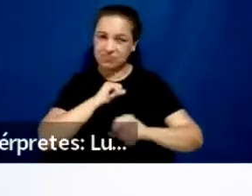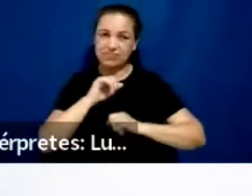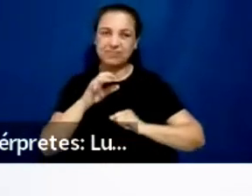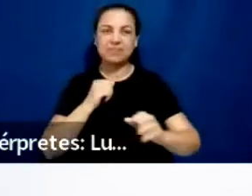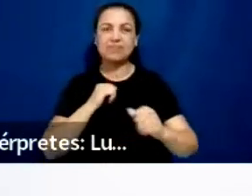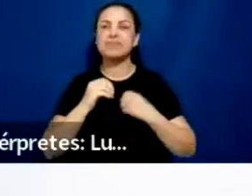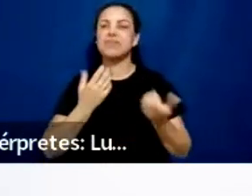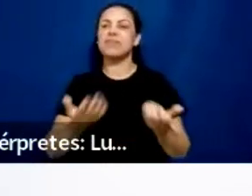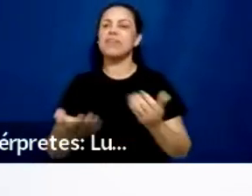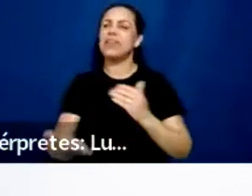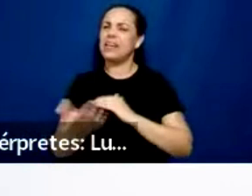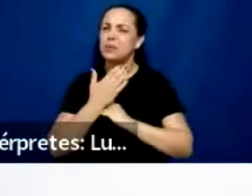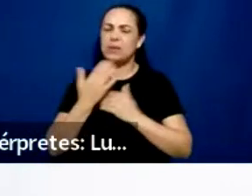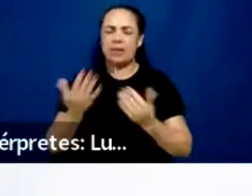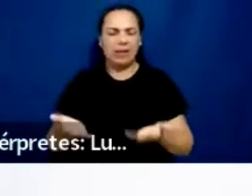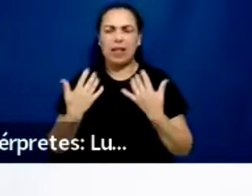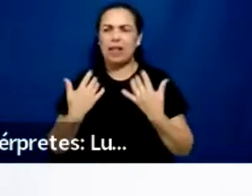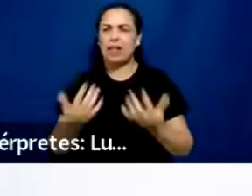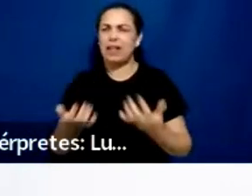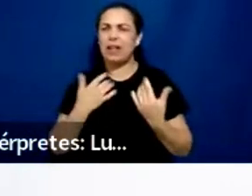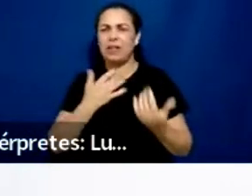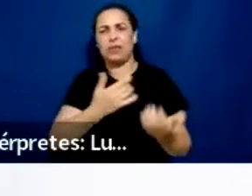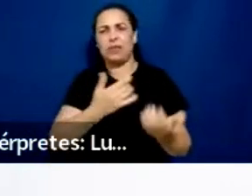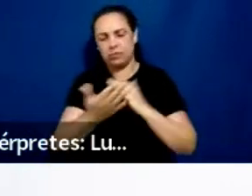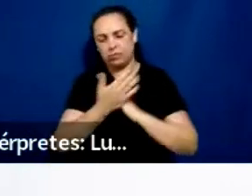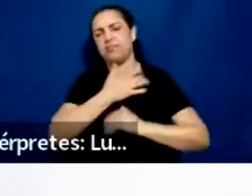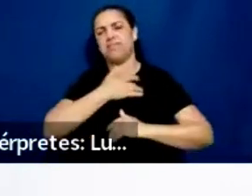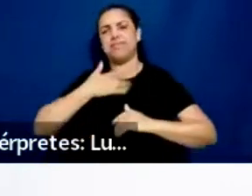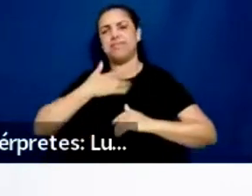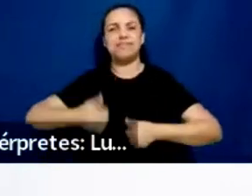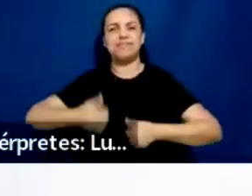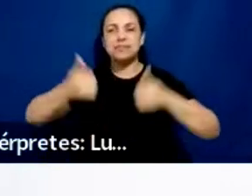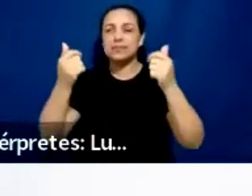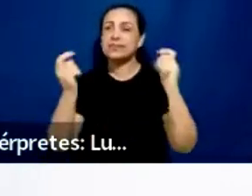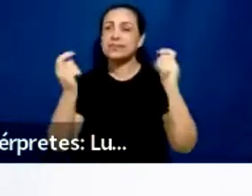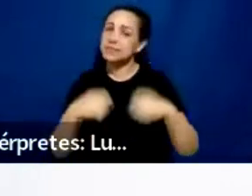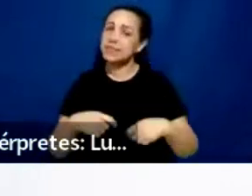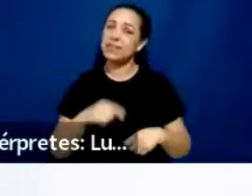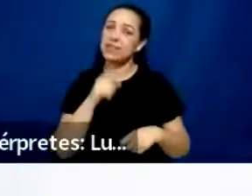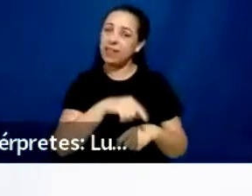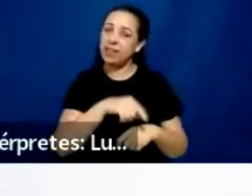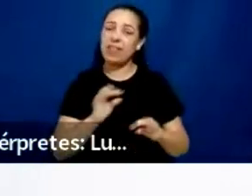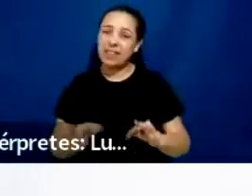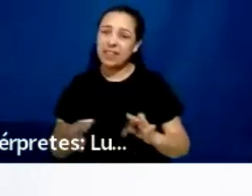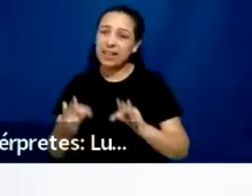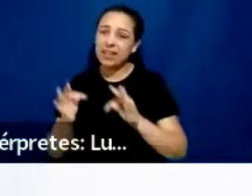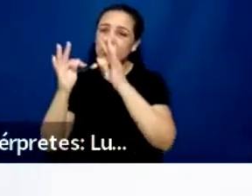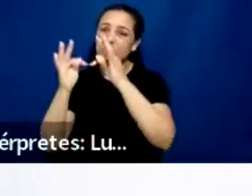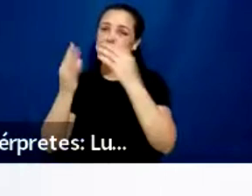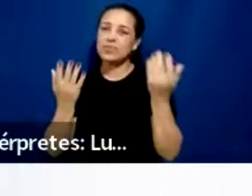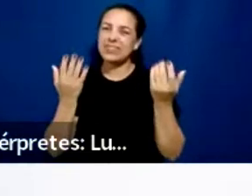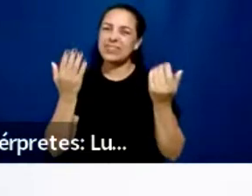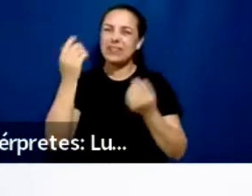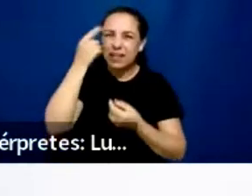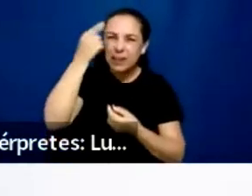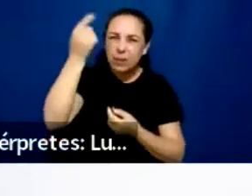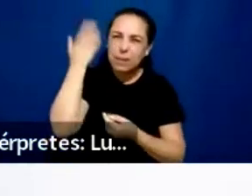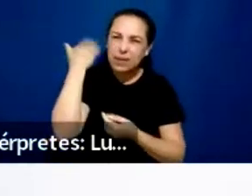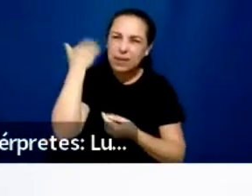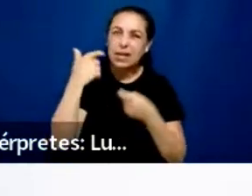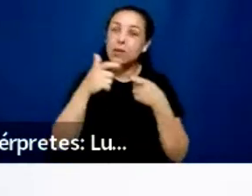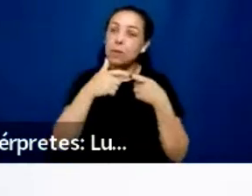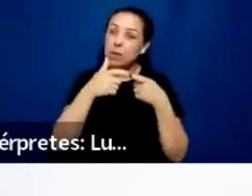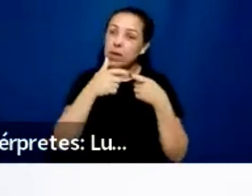aqui já seria super interessante, super válido a gente conhecer essa tecnologia, porque lá o Dr. Otto falou que no